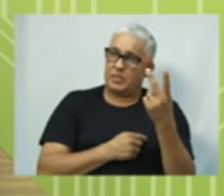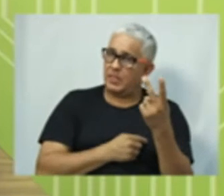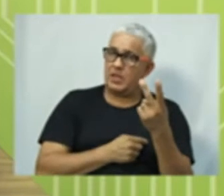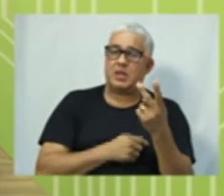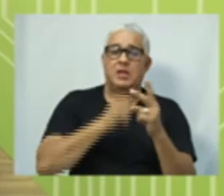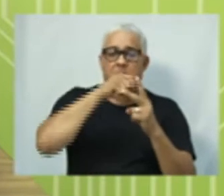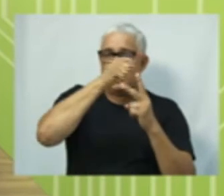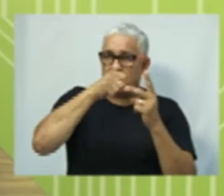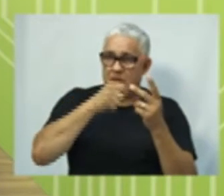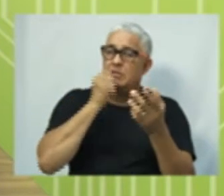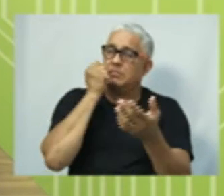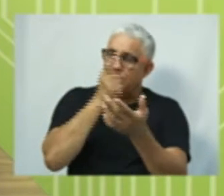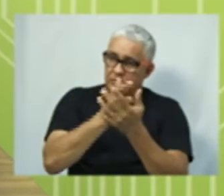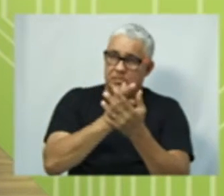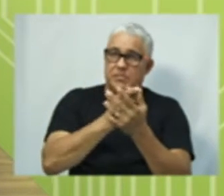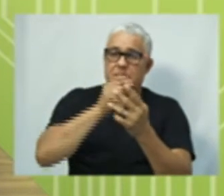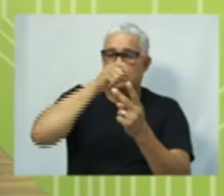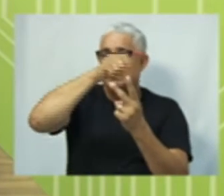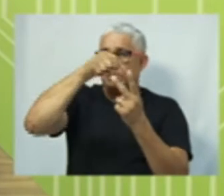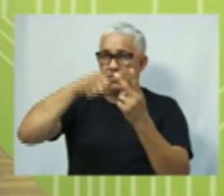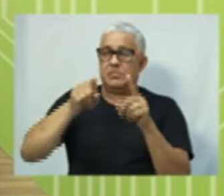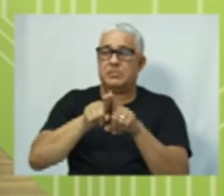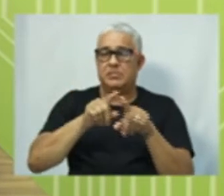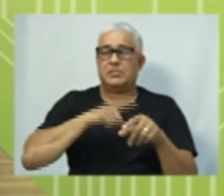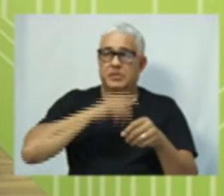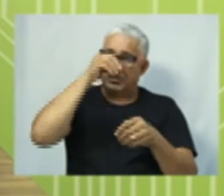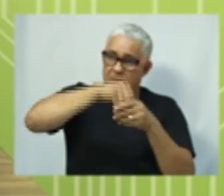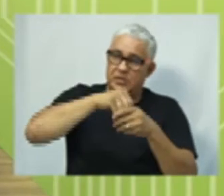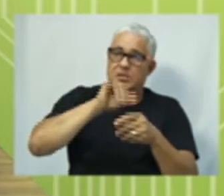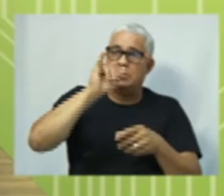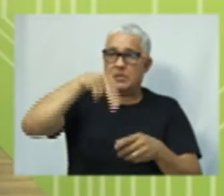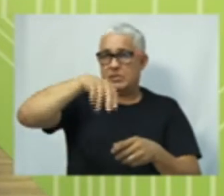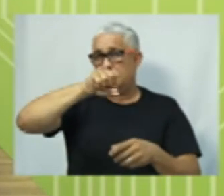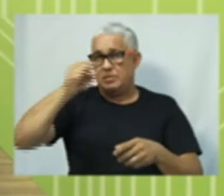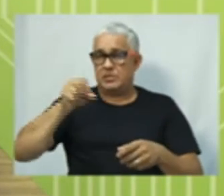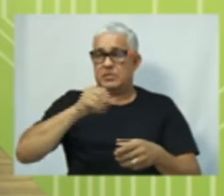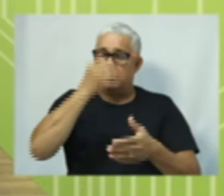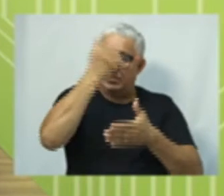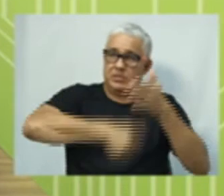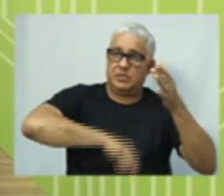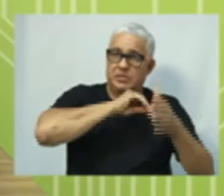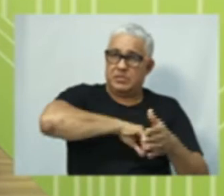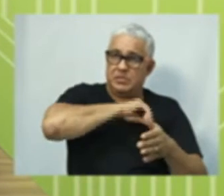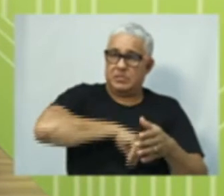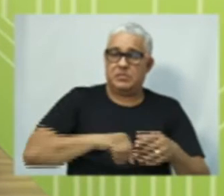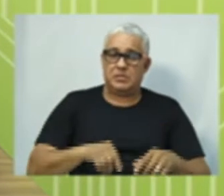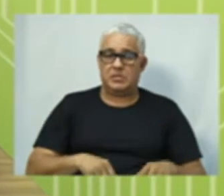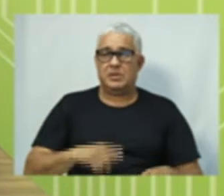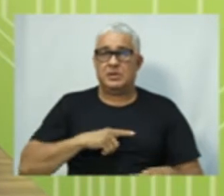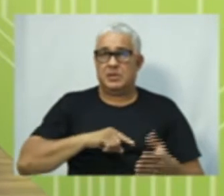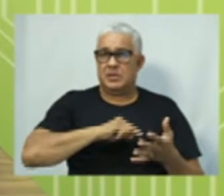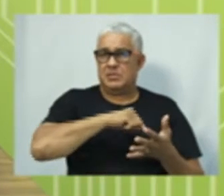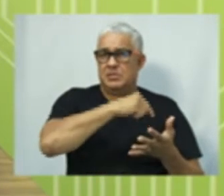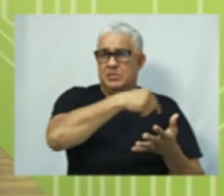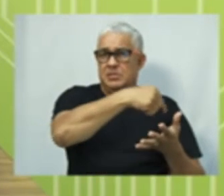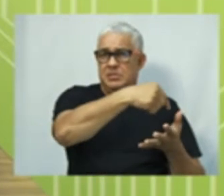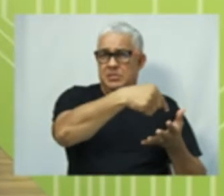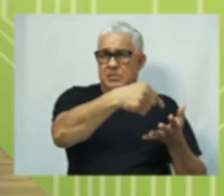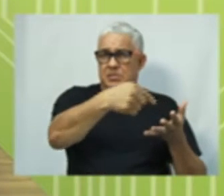se paga outros 2, ainda tem INSS sobre folha, ainda tem... E vai assim por